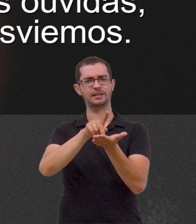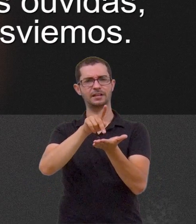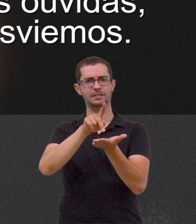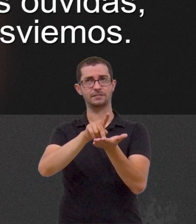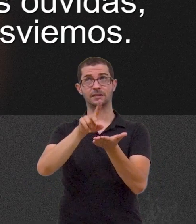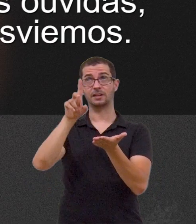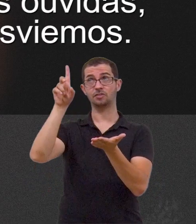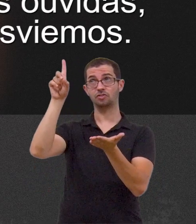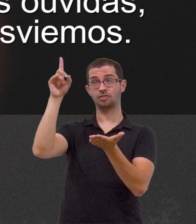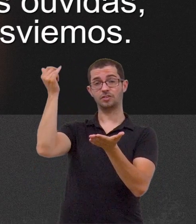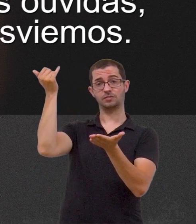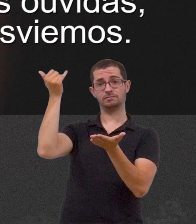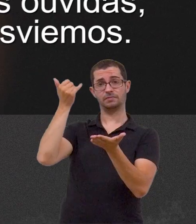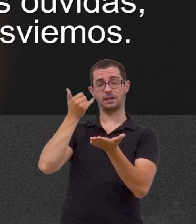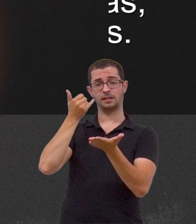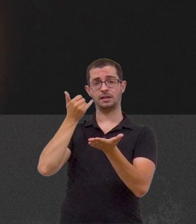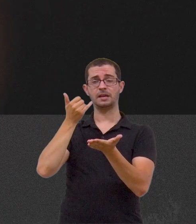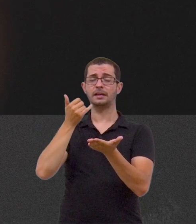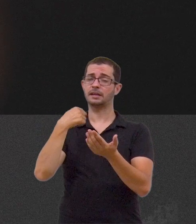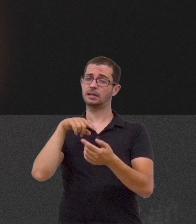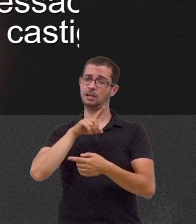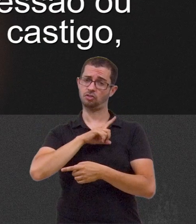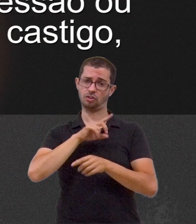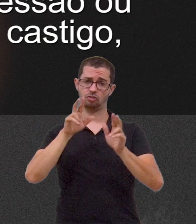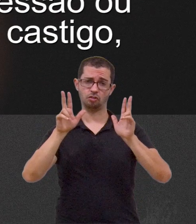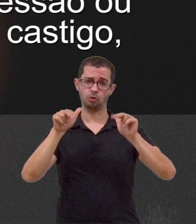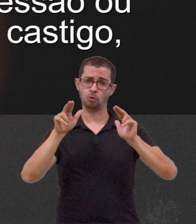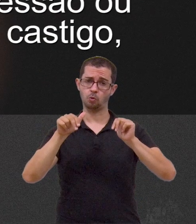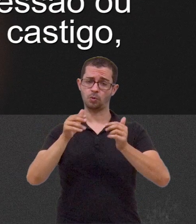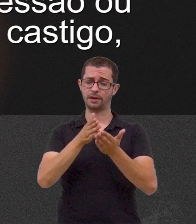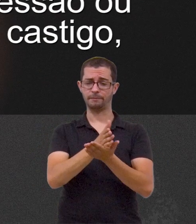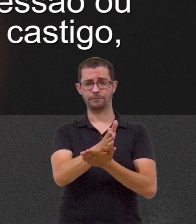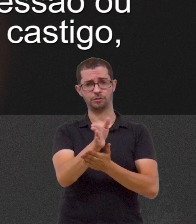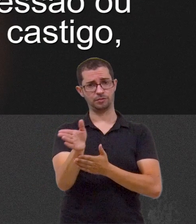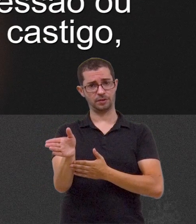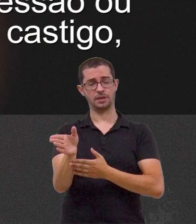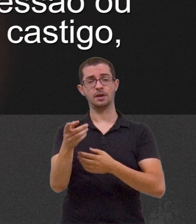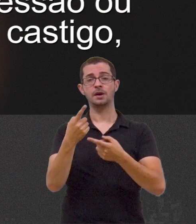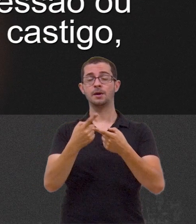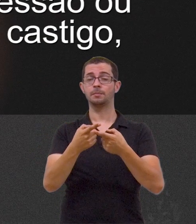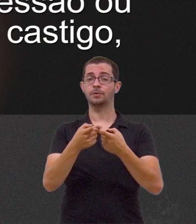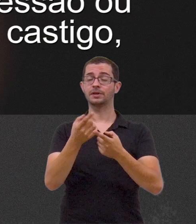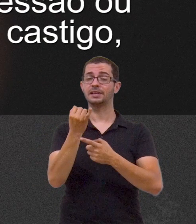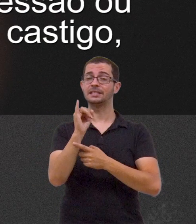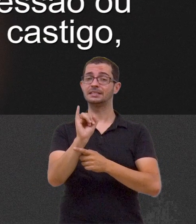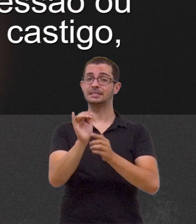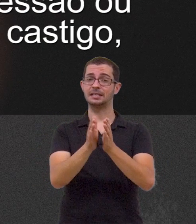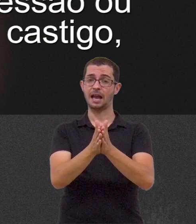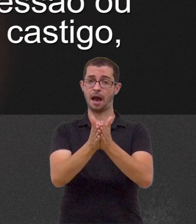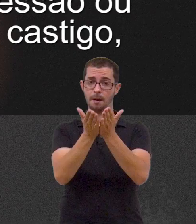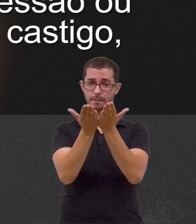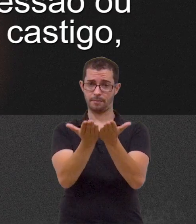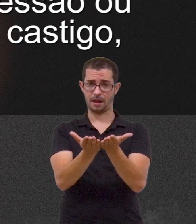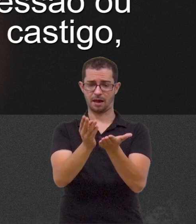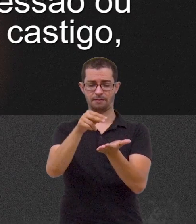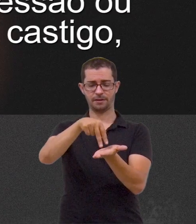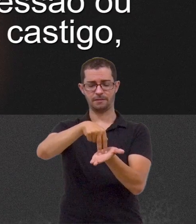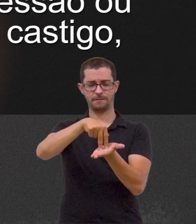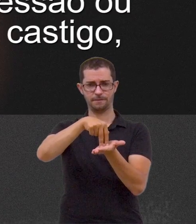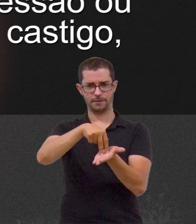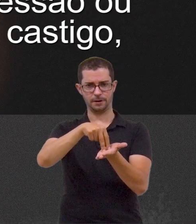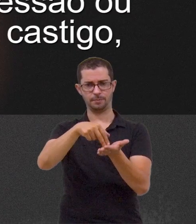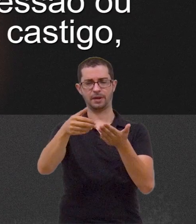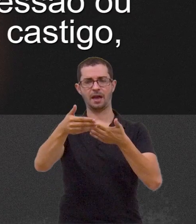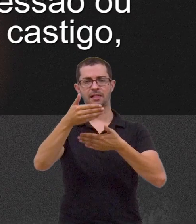delas jamais nos desviemos. Se, pois, se tornou firme a palavra falada por meio de anjos,